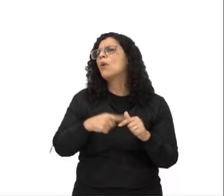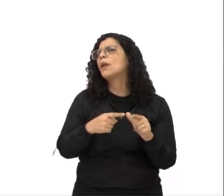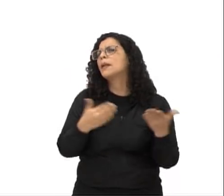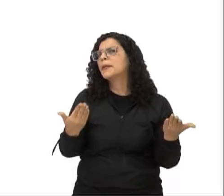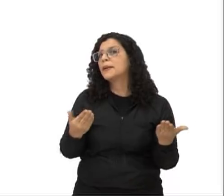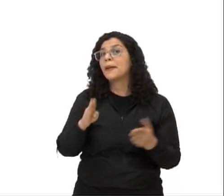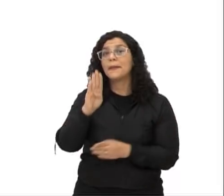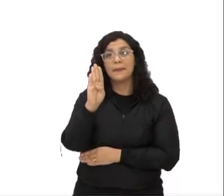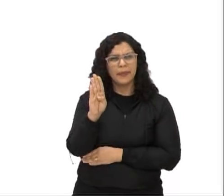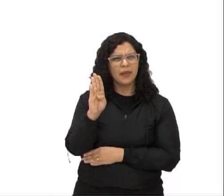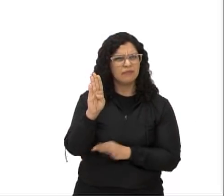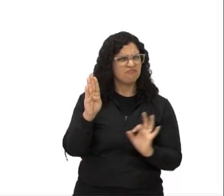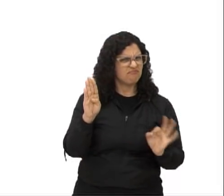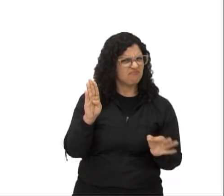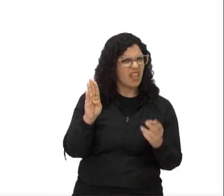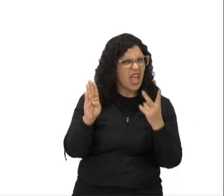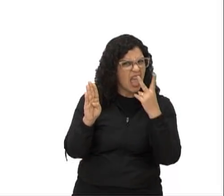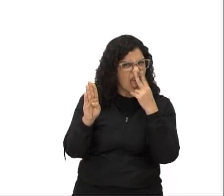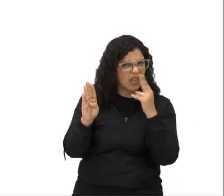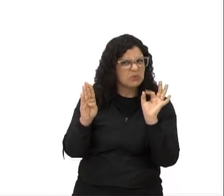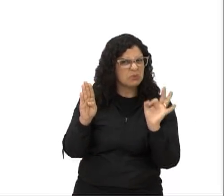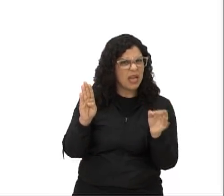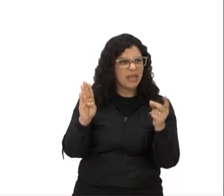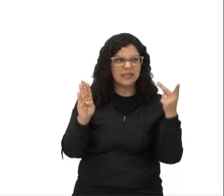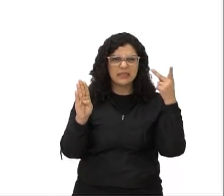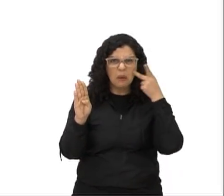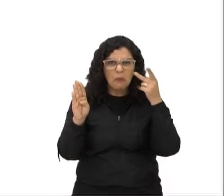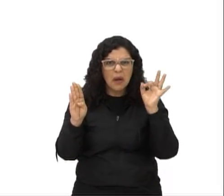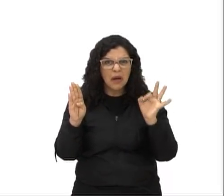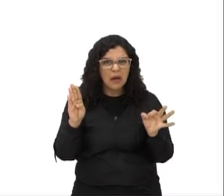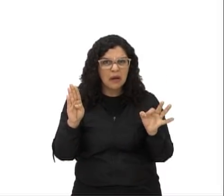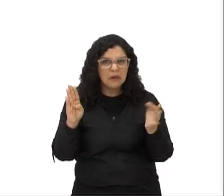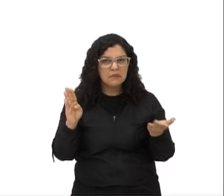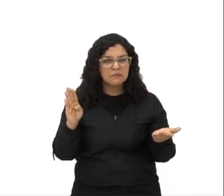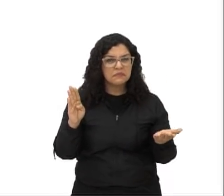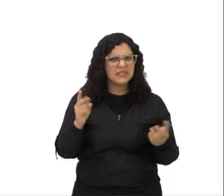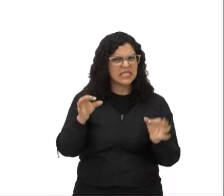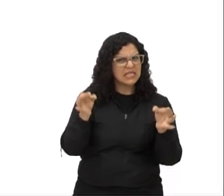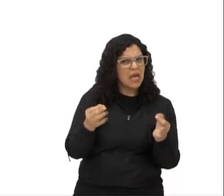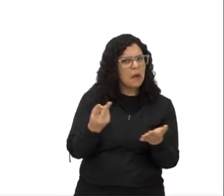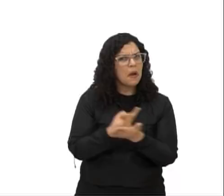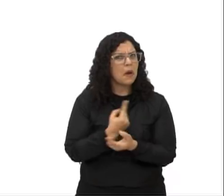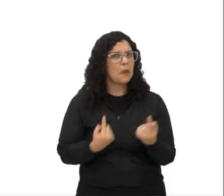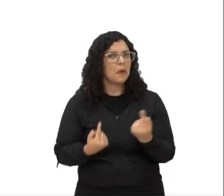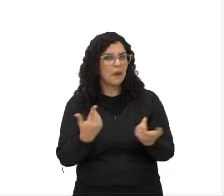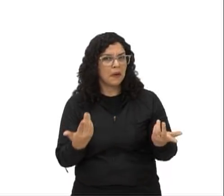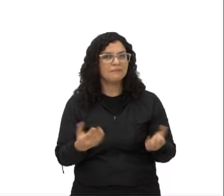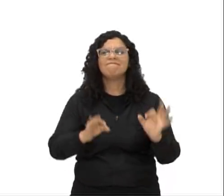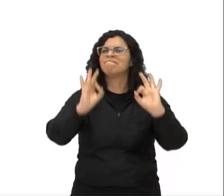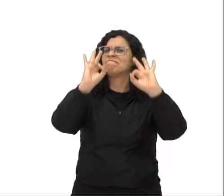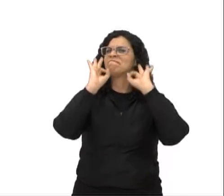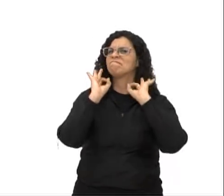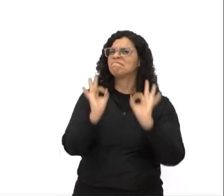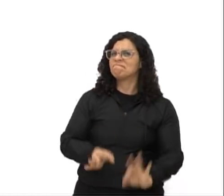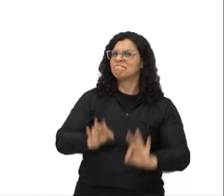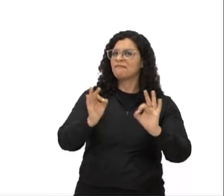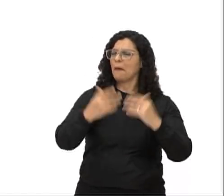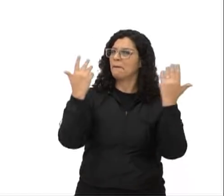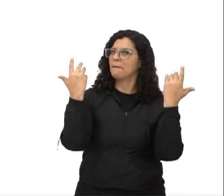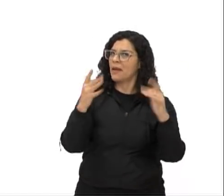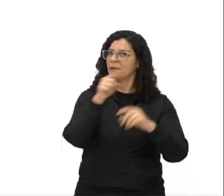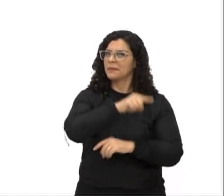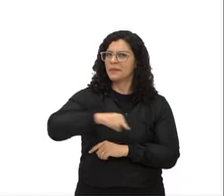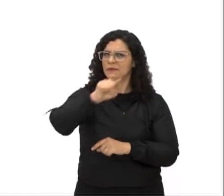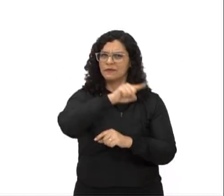alternativa B, cidade de São Paulo. Será que vocês estão certos? Exatamente. Parabéns,